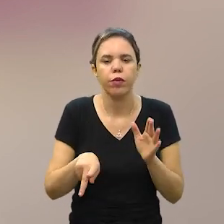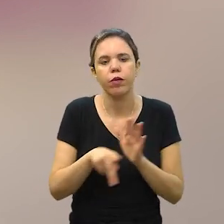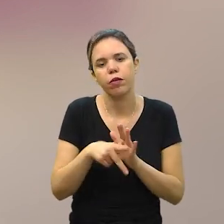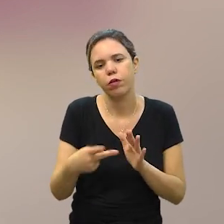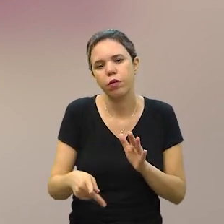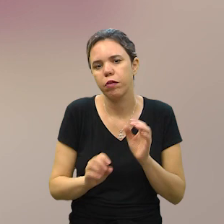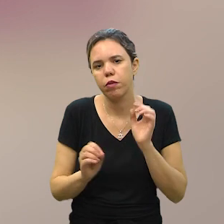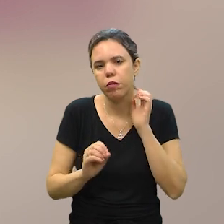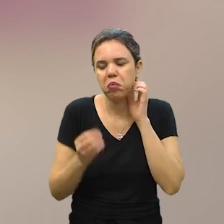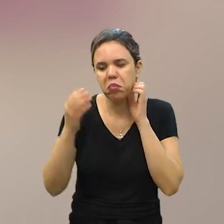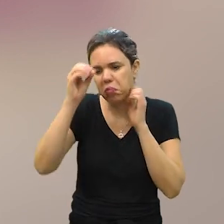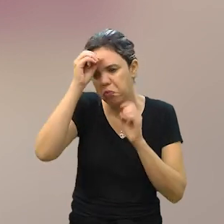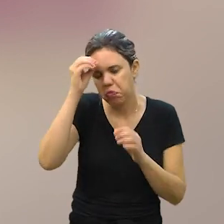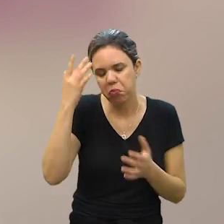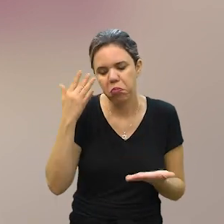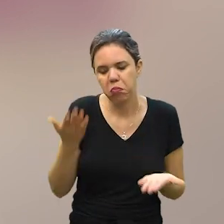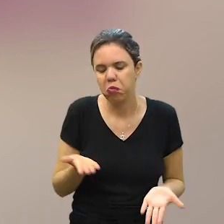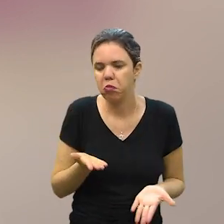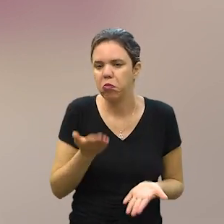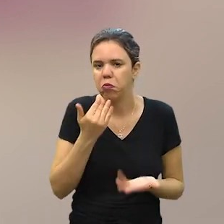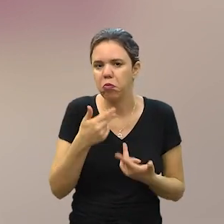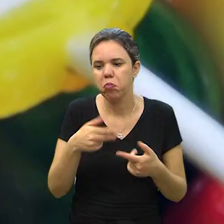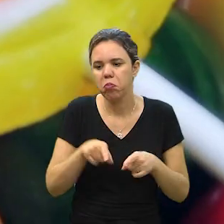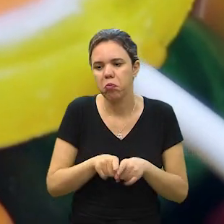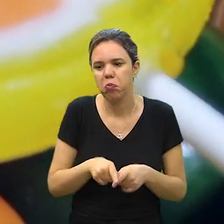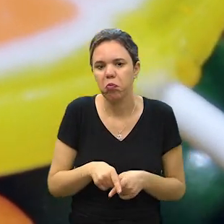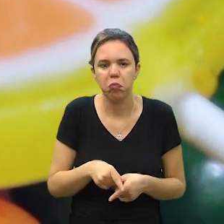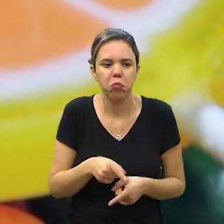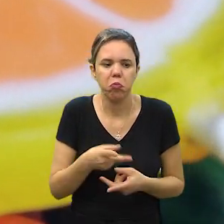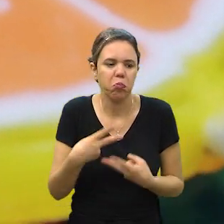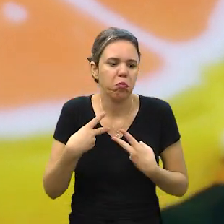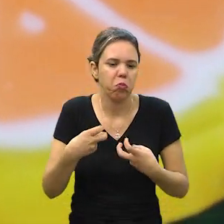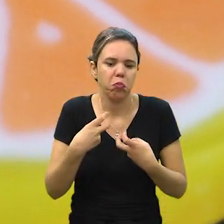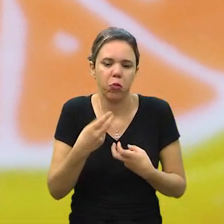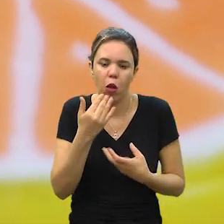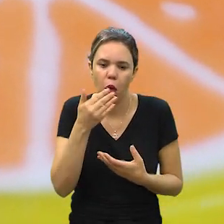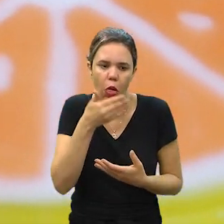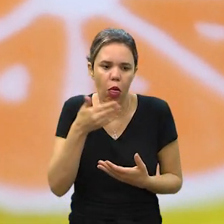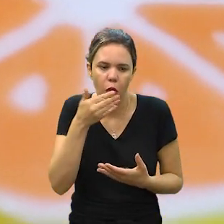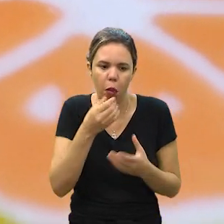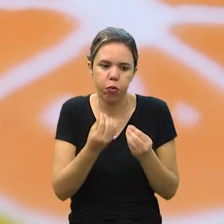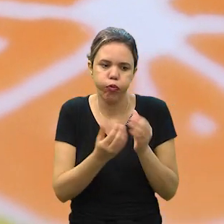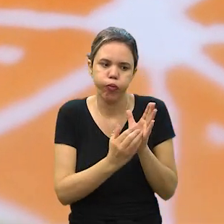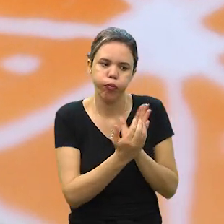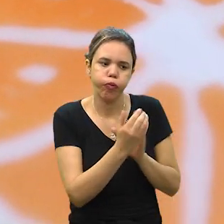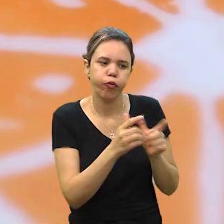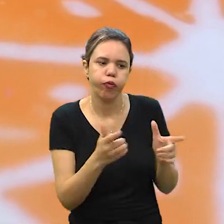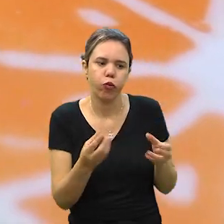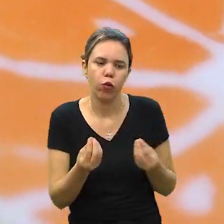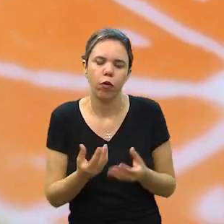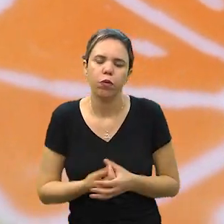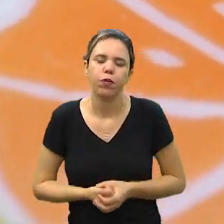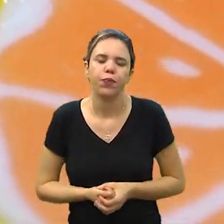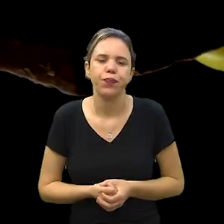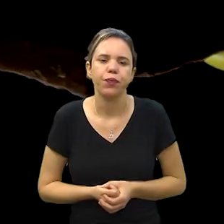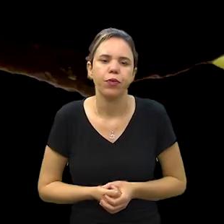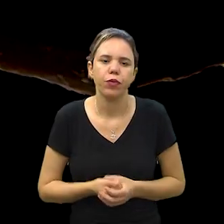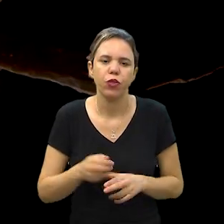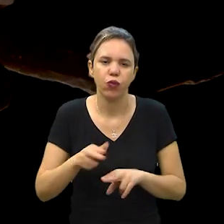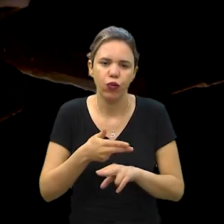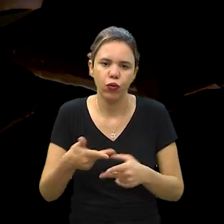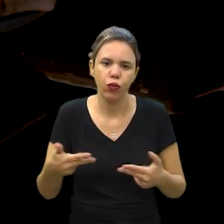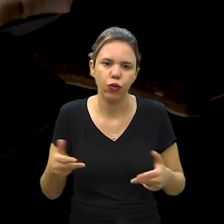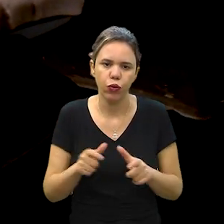até sem saber que ela está alimentando, sabe? Por exemplo, o doce, o consumo de doce aumentou muito, né,